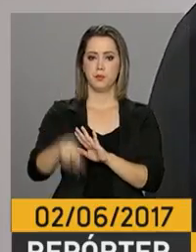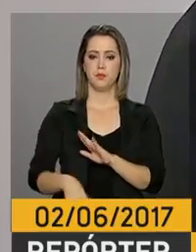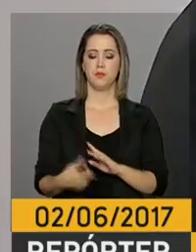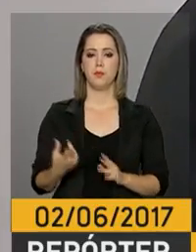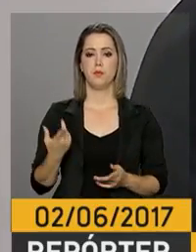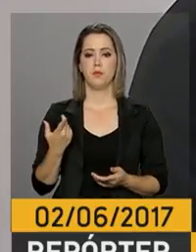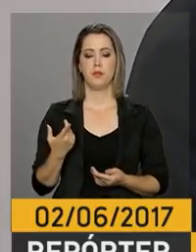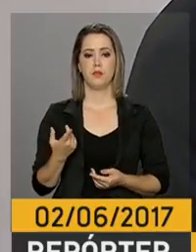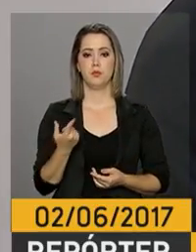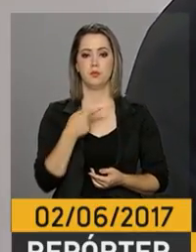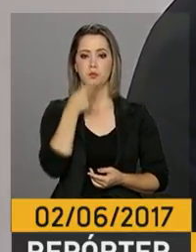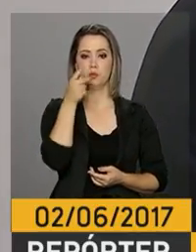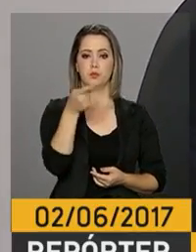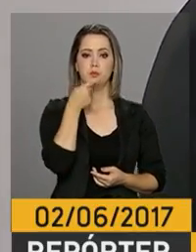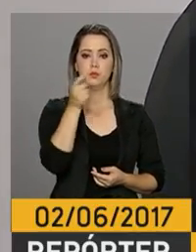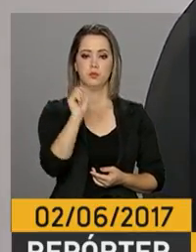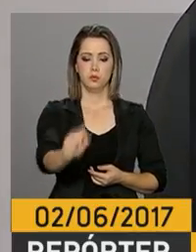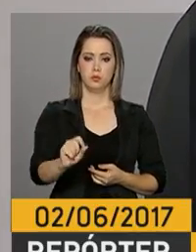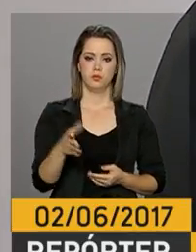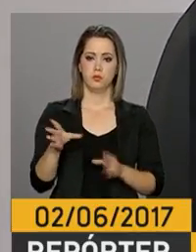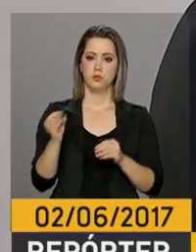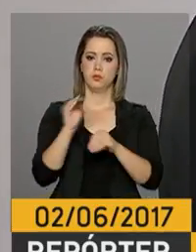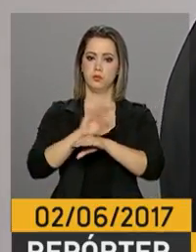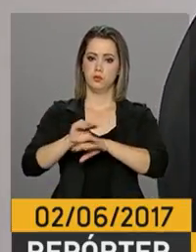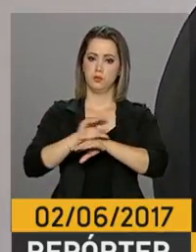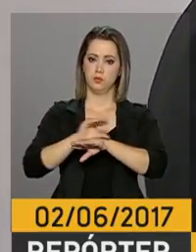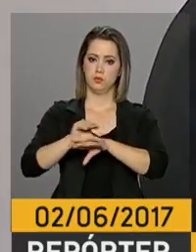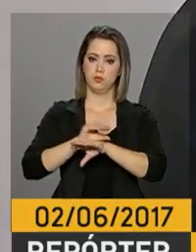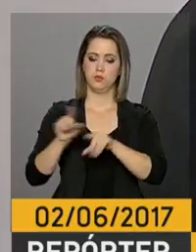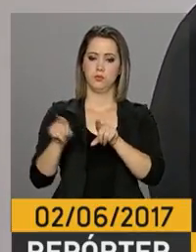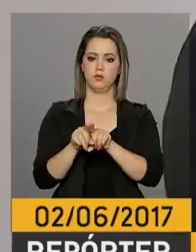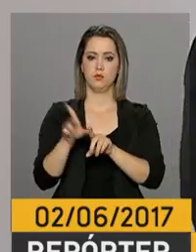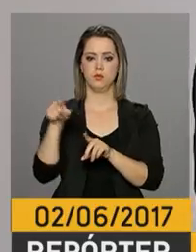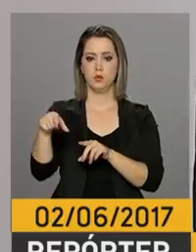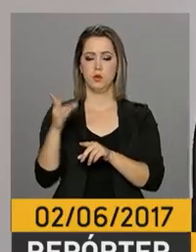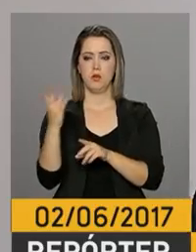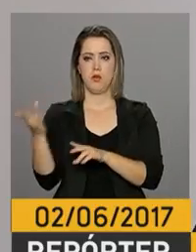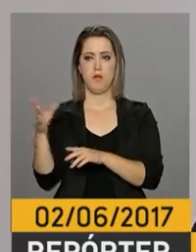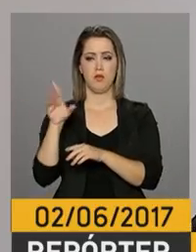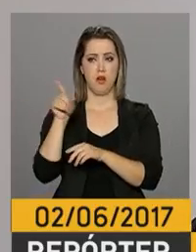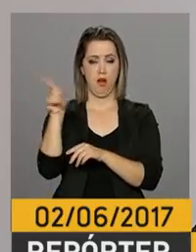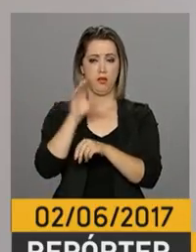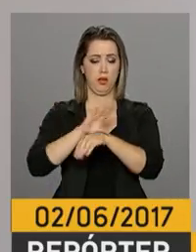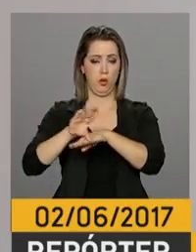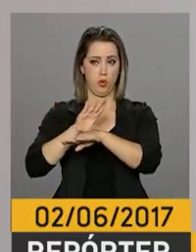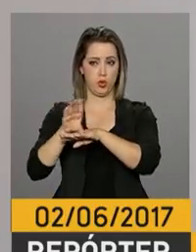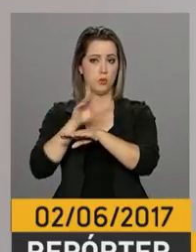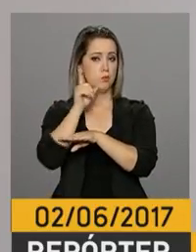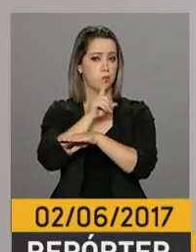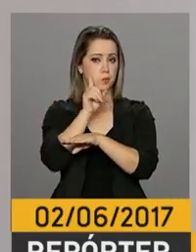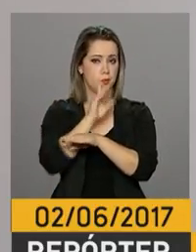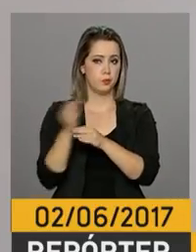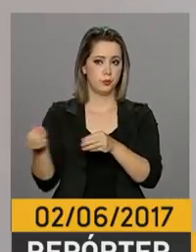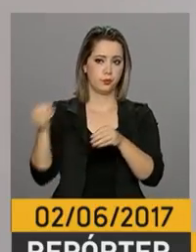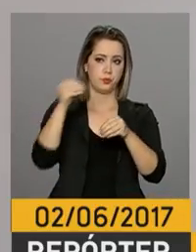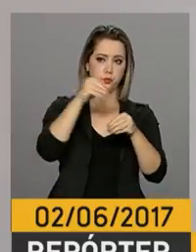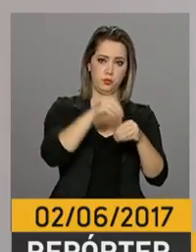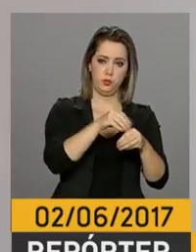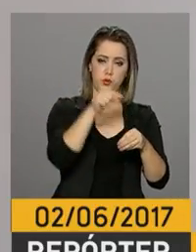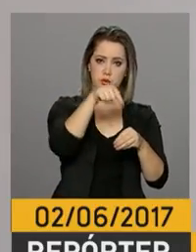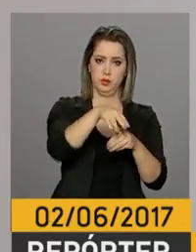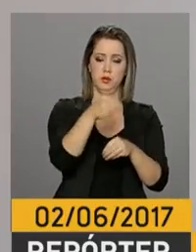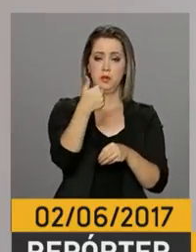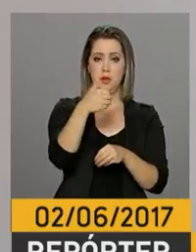assim dizer da constituição sintética americana que vieram para a constituição de 1891 ea